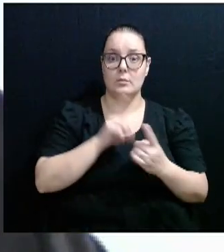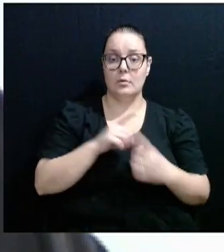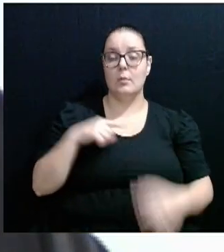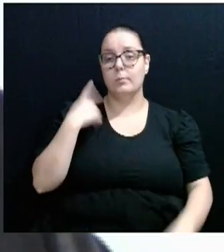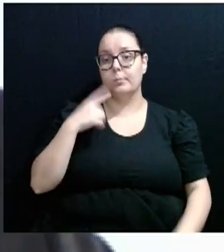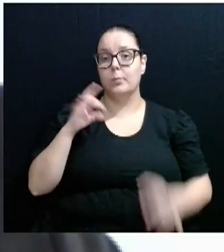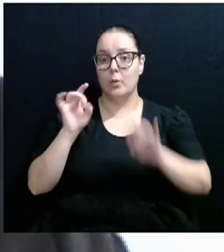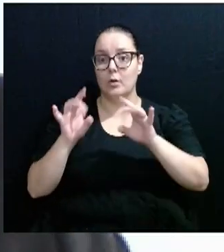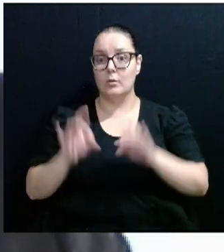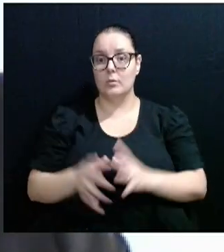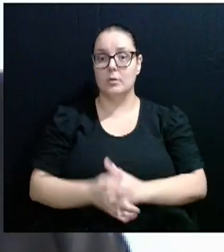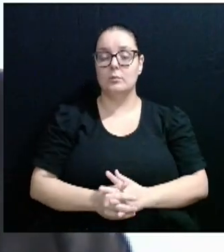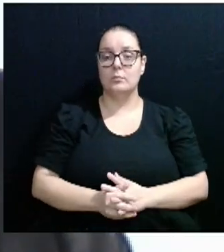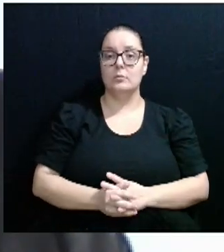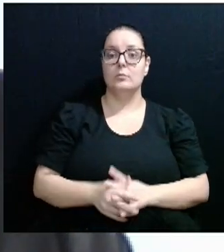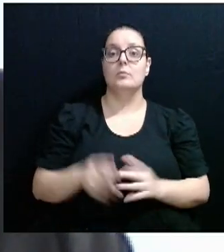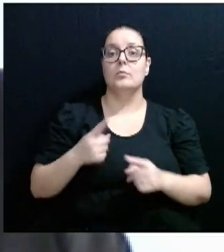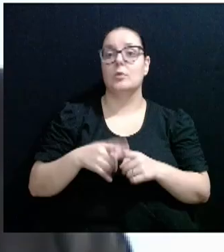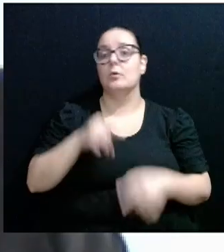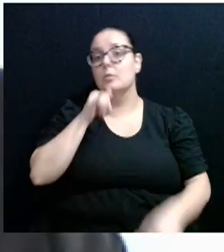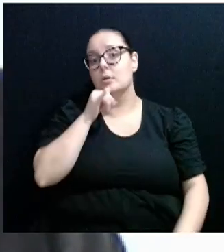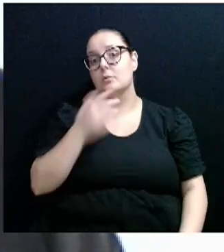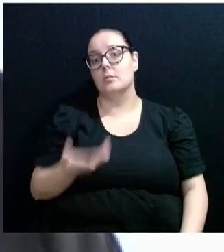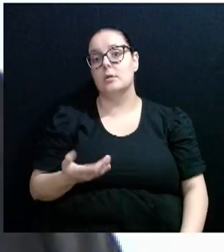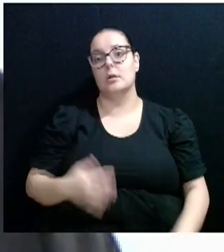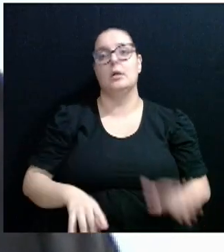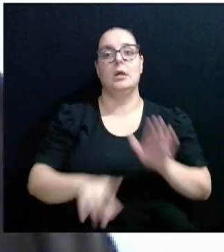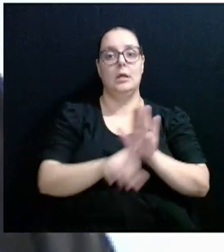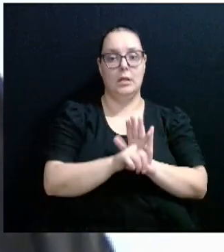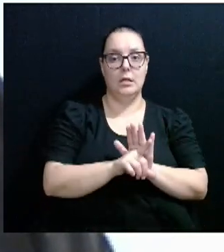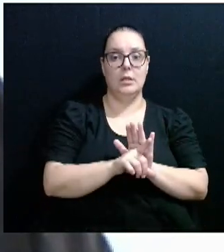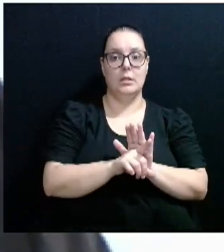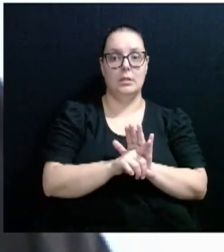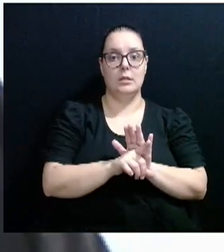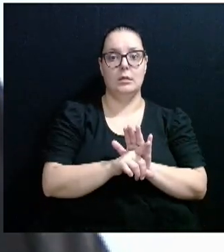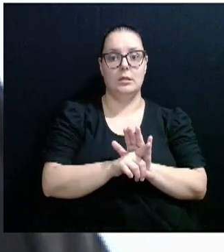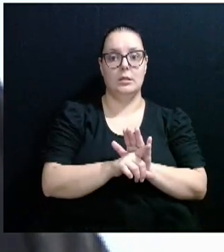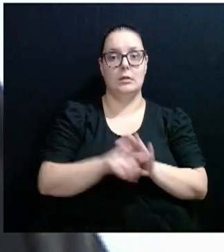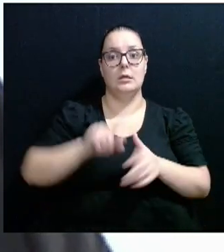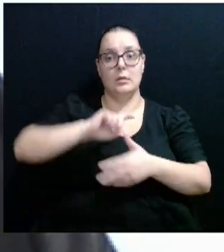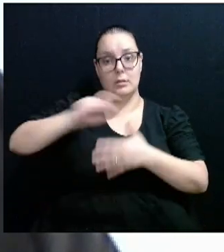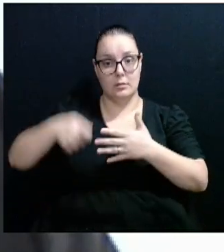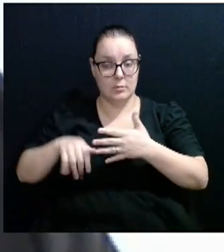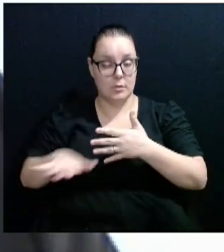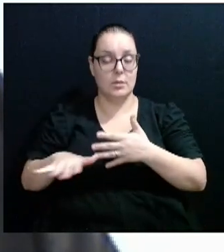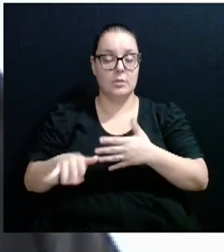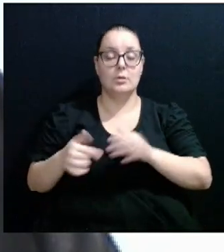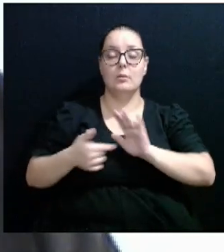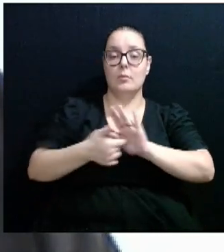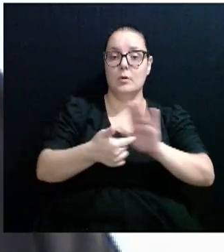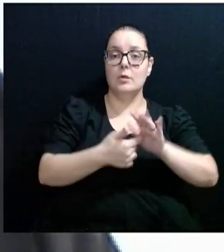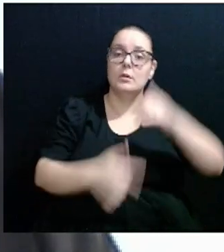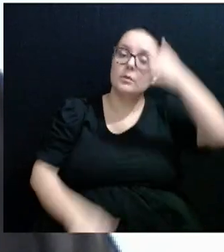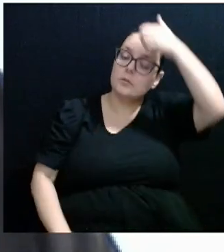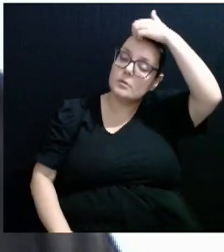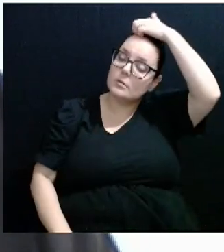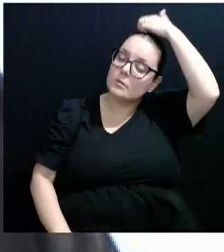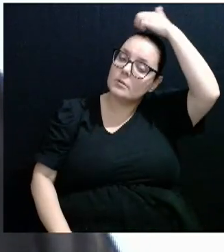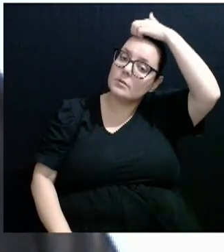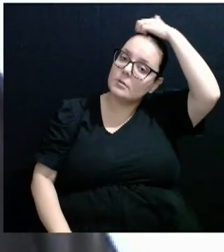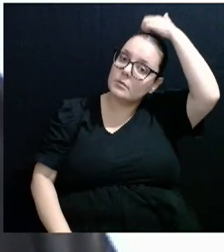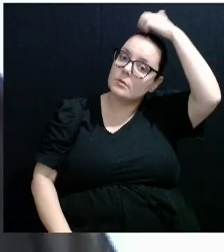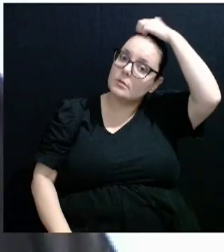especialista, porque, por exemplo, a lei e até jurisprudência, decisões na justiça já mostraram que, e são